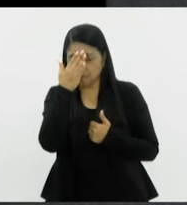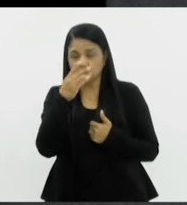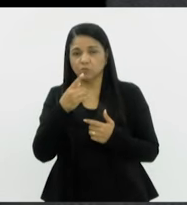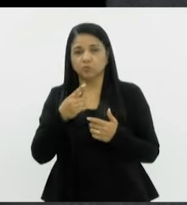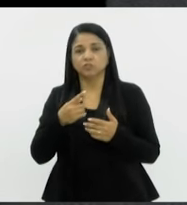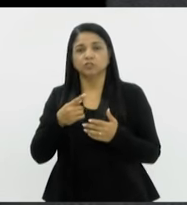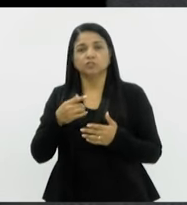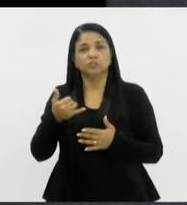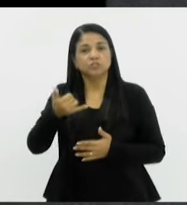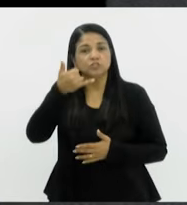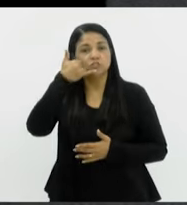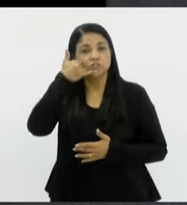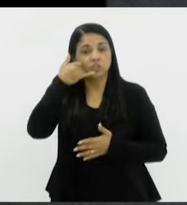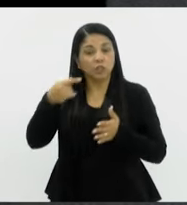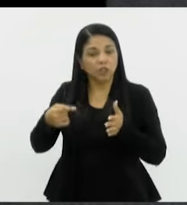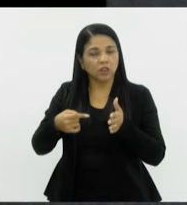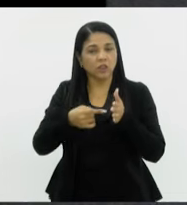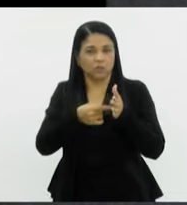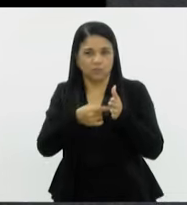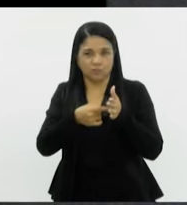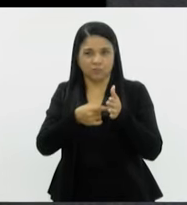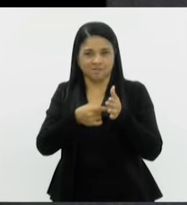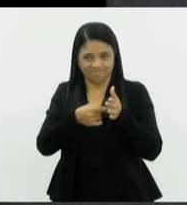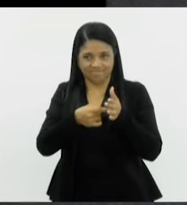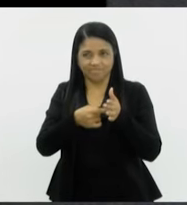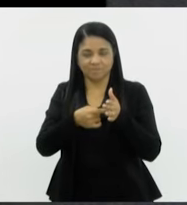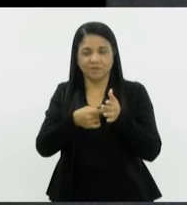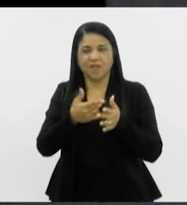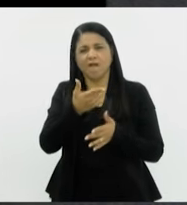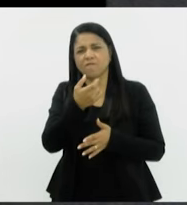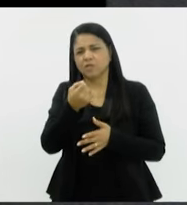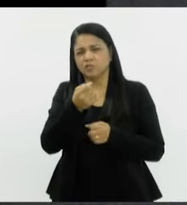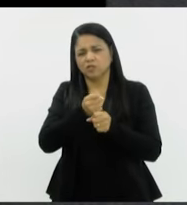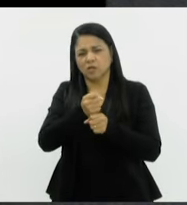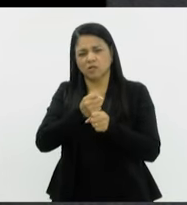Denúncia. Eu, há cerca de 20 anos atrás,